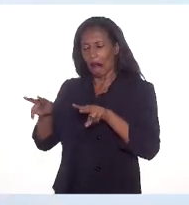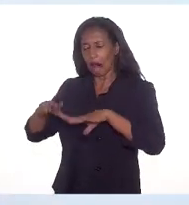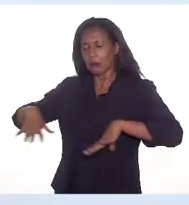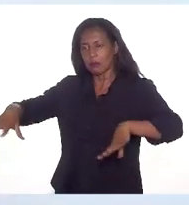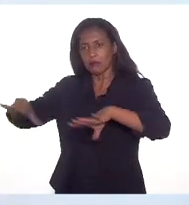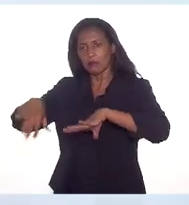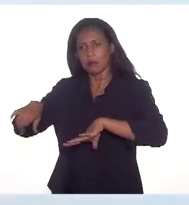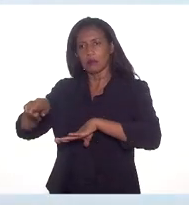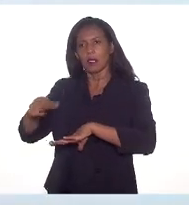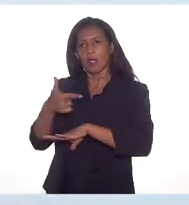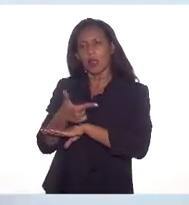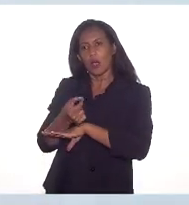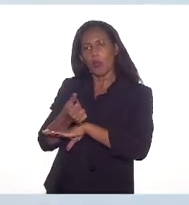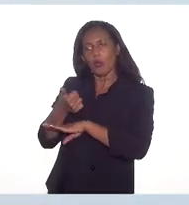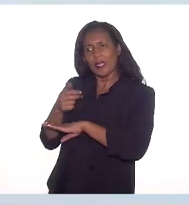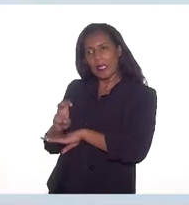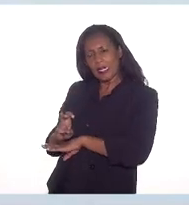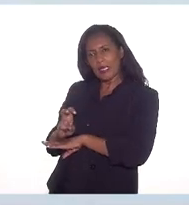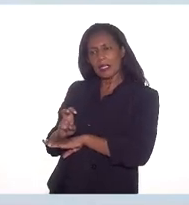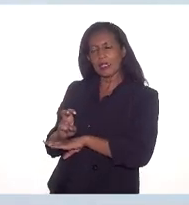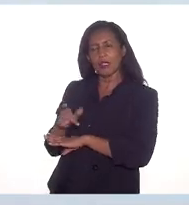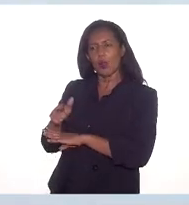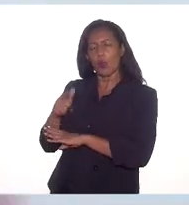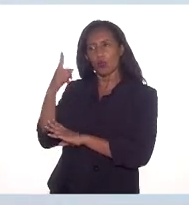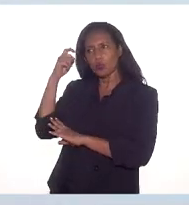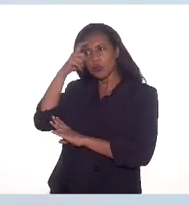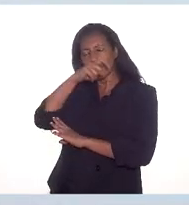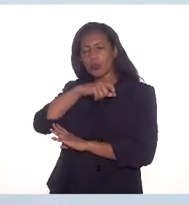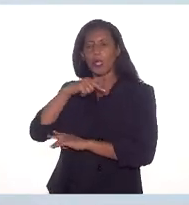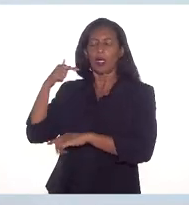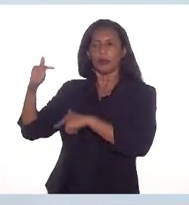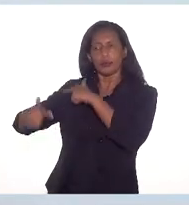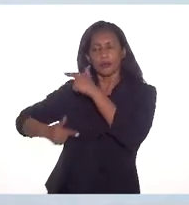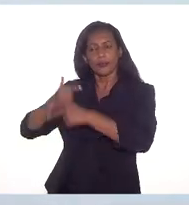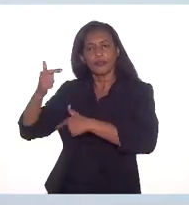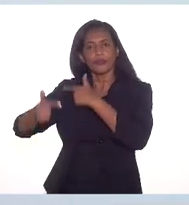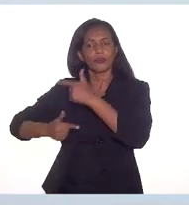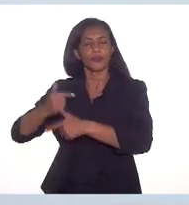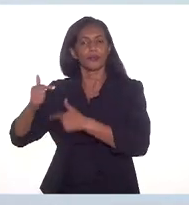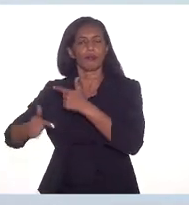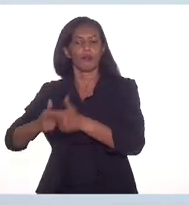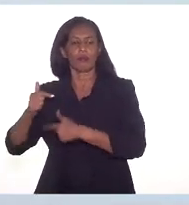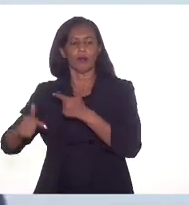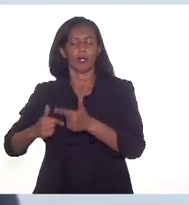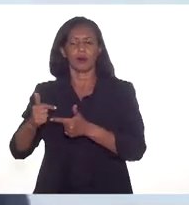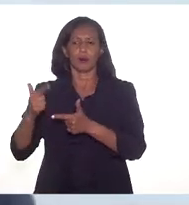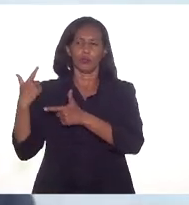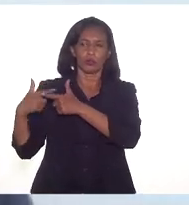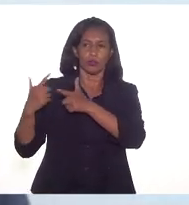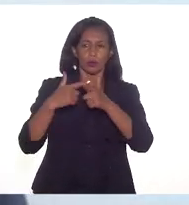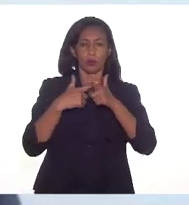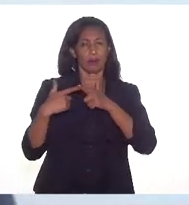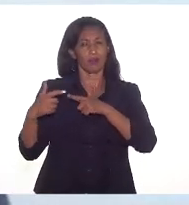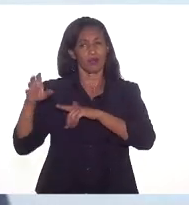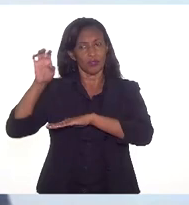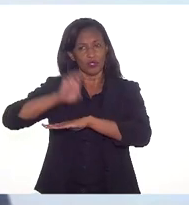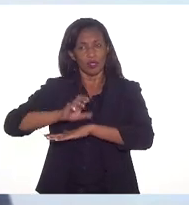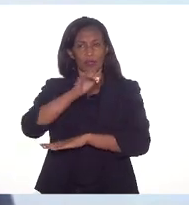que está desde 2015, enfim, com muitas dificuldades, obviamente decorrentes das dificuldades do Estado do Rio de